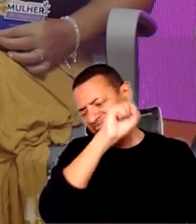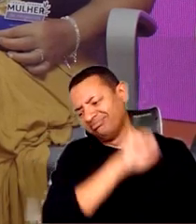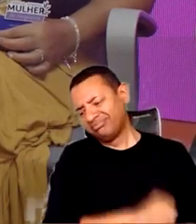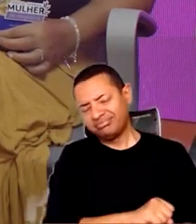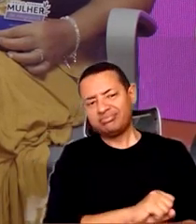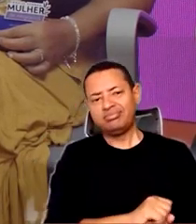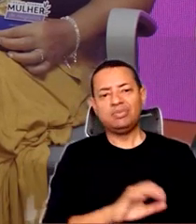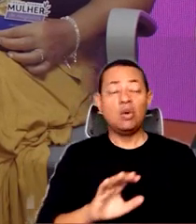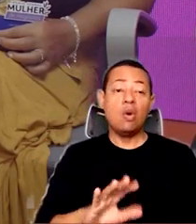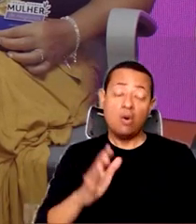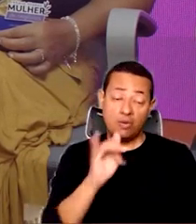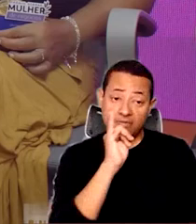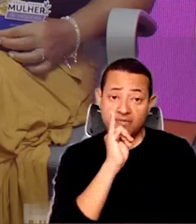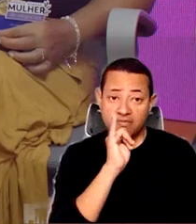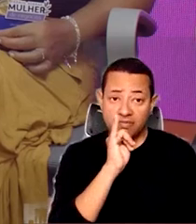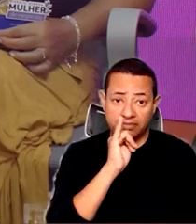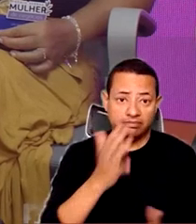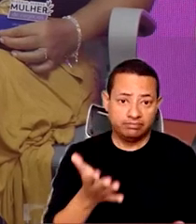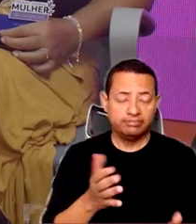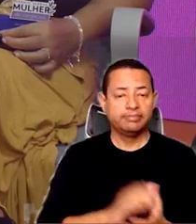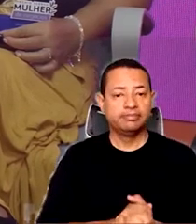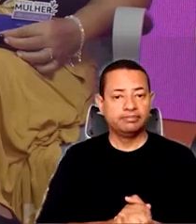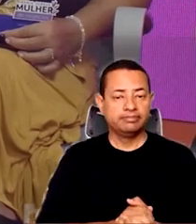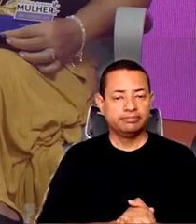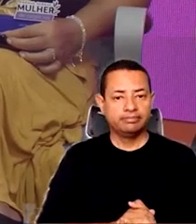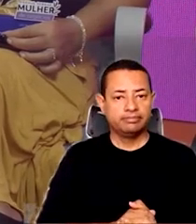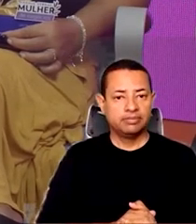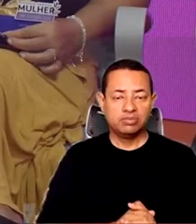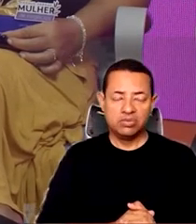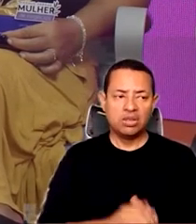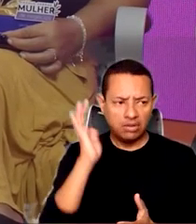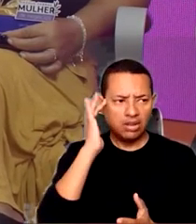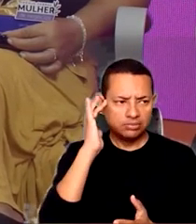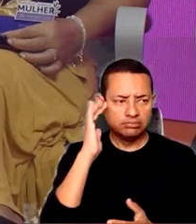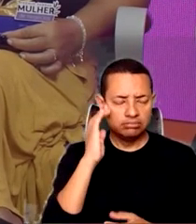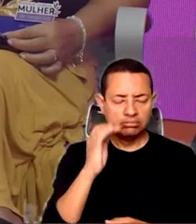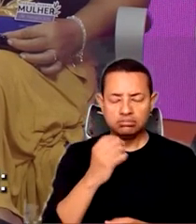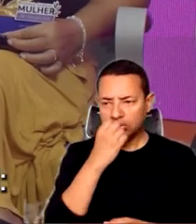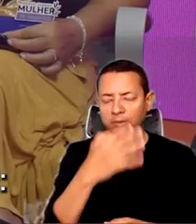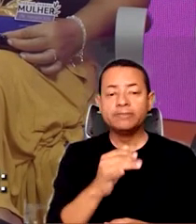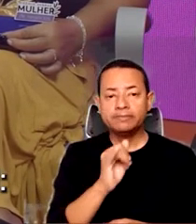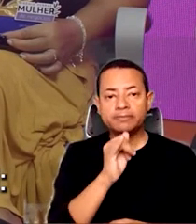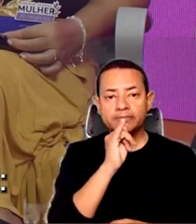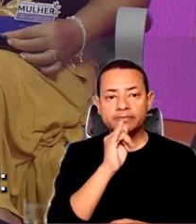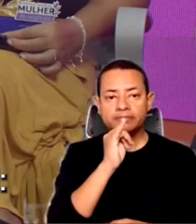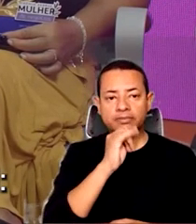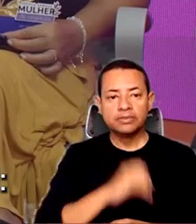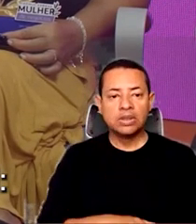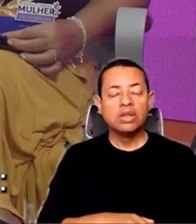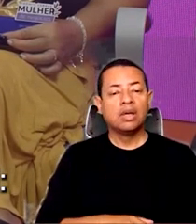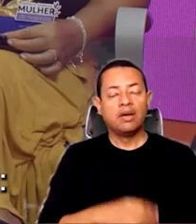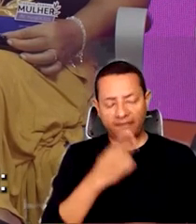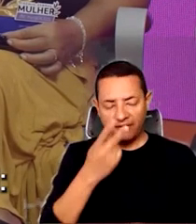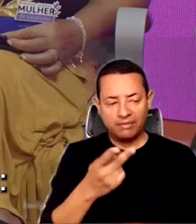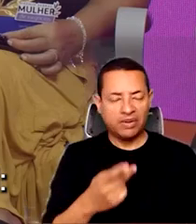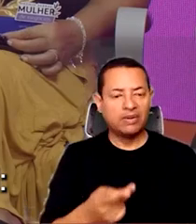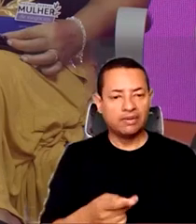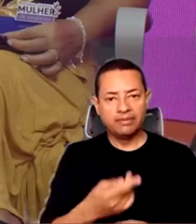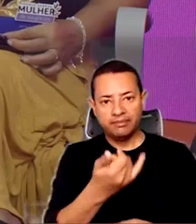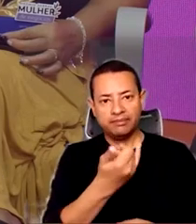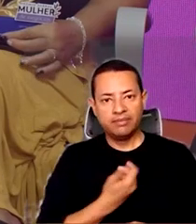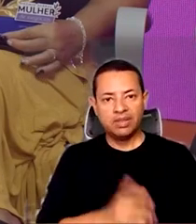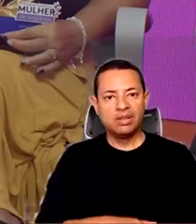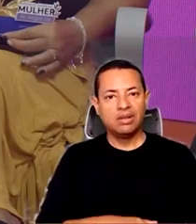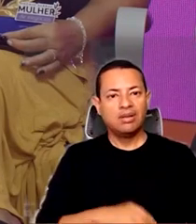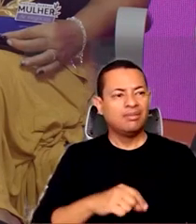ou de repente por exemplo dar um exemplo aqui bem que eu acho assim bem interessante né que eu tô falando porque ho já ouvir